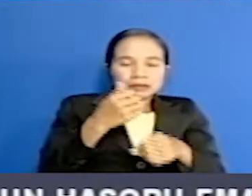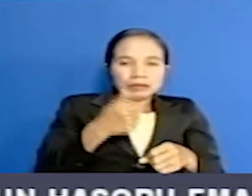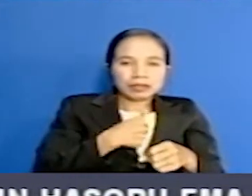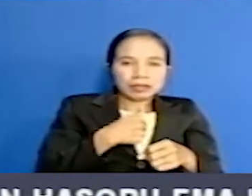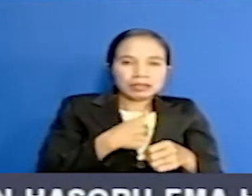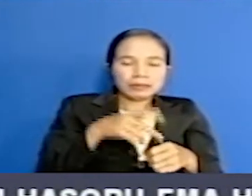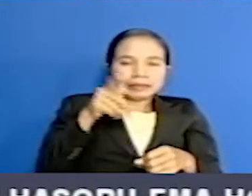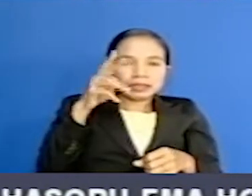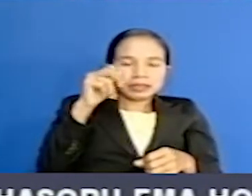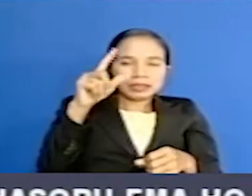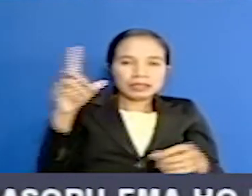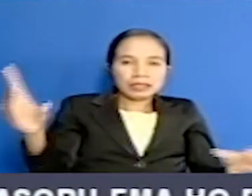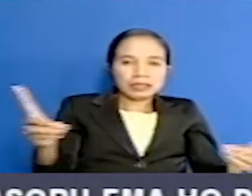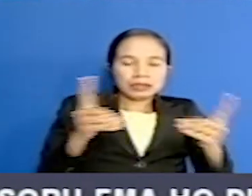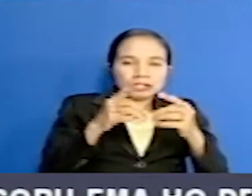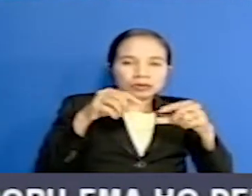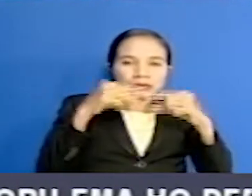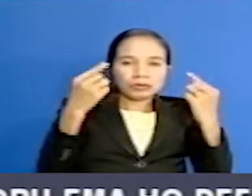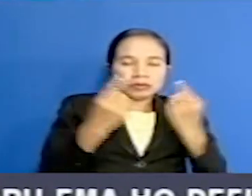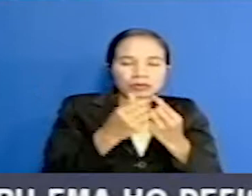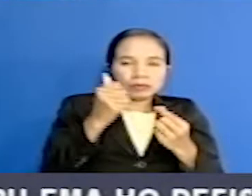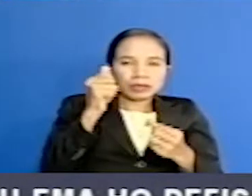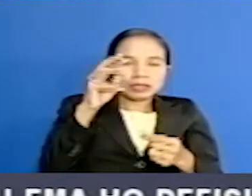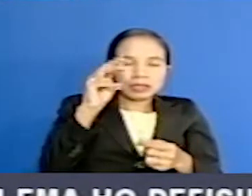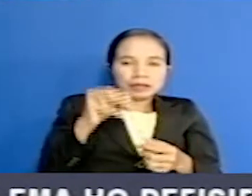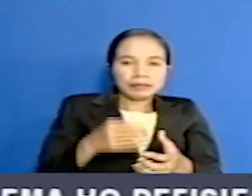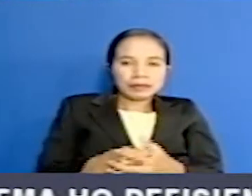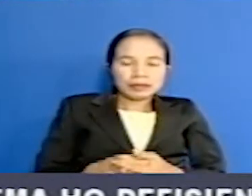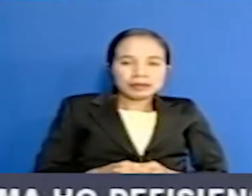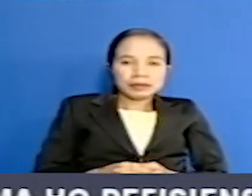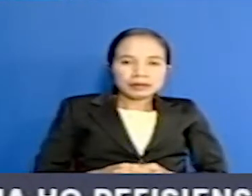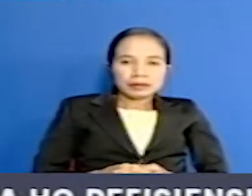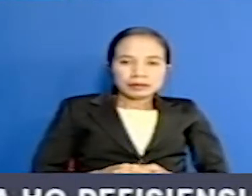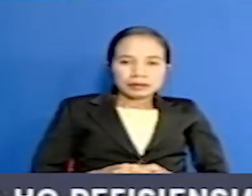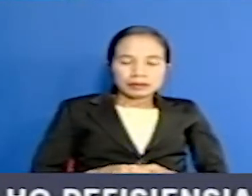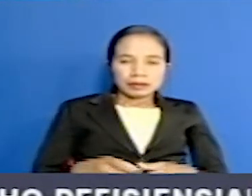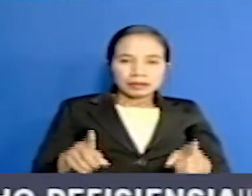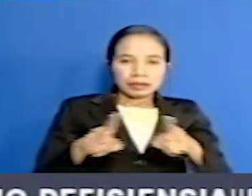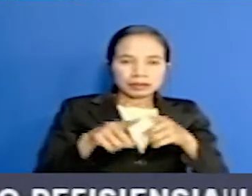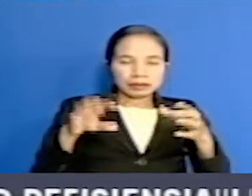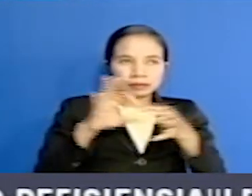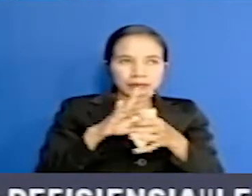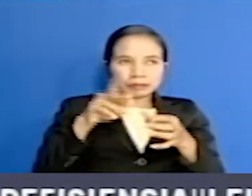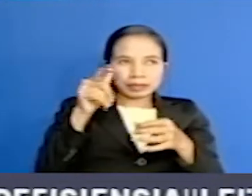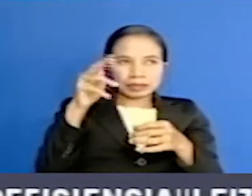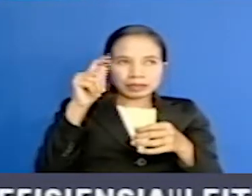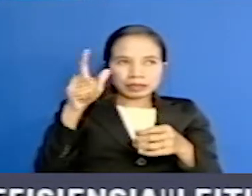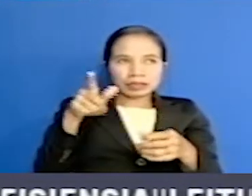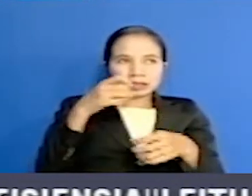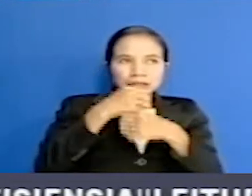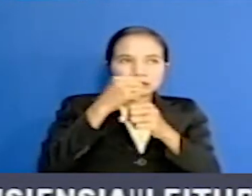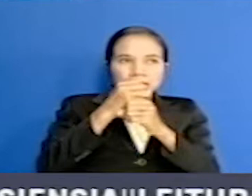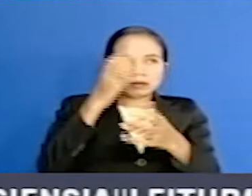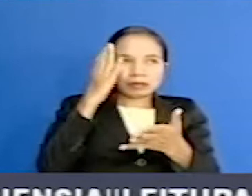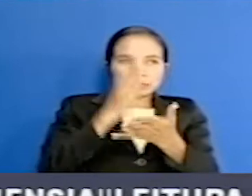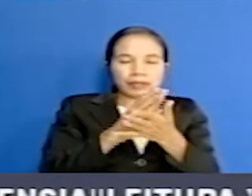atuação peritele a soro grupo Artemoris. Nessa oknum penitele kan sa segurança ba nasa unia atu halu atu asan rumah